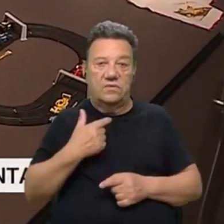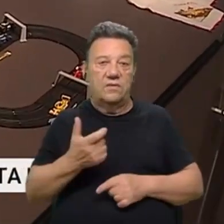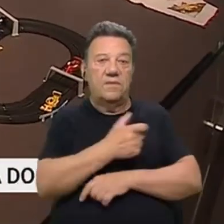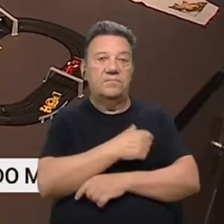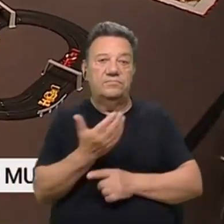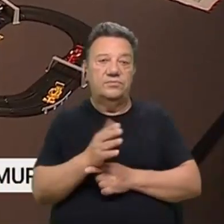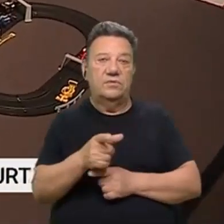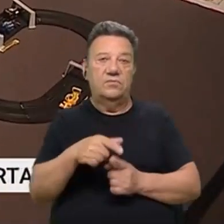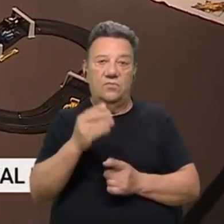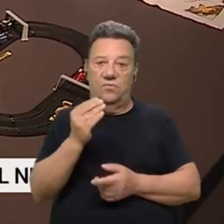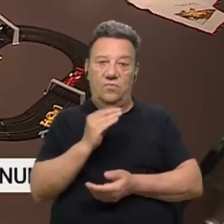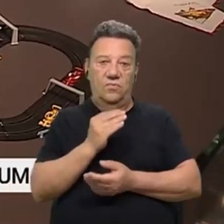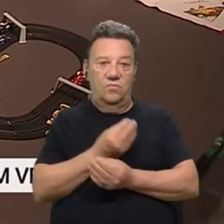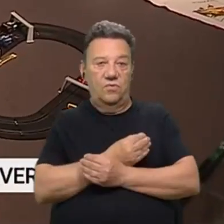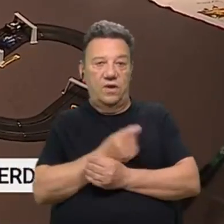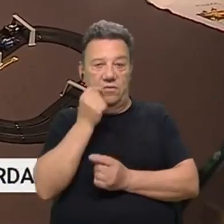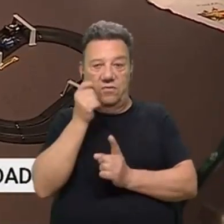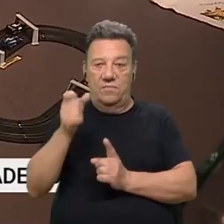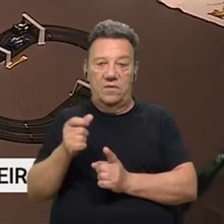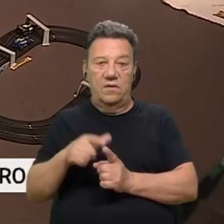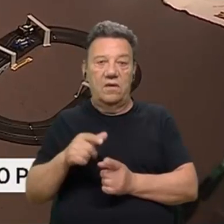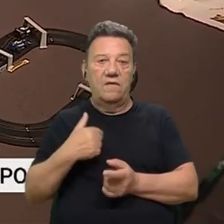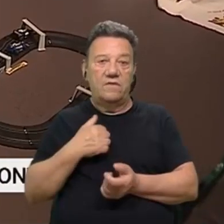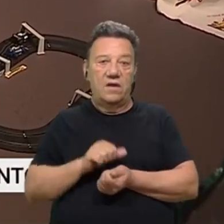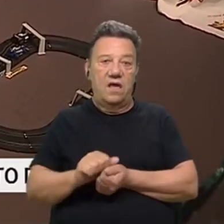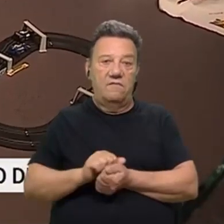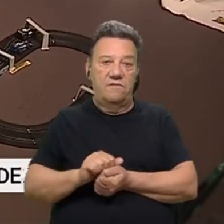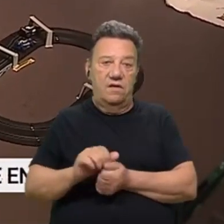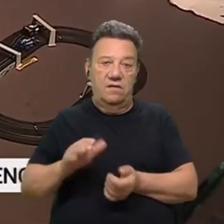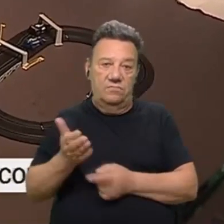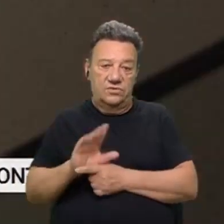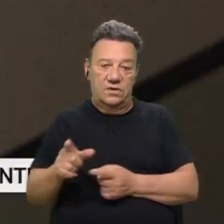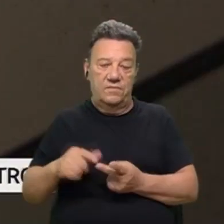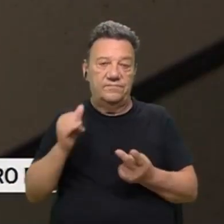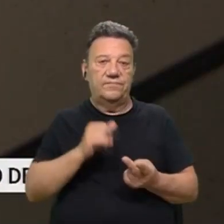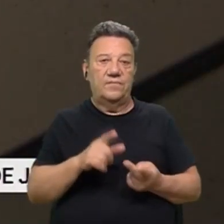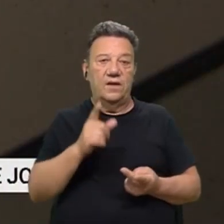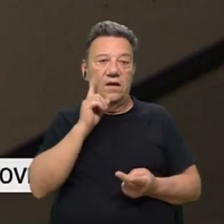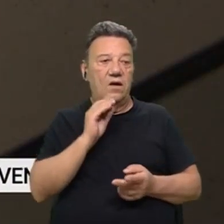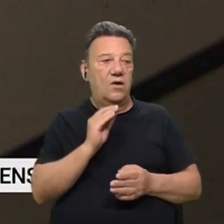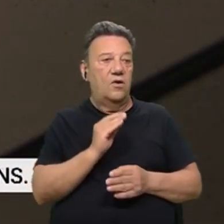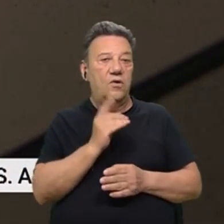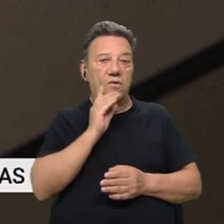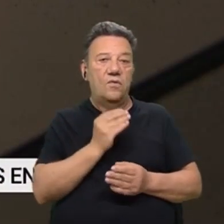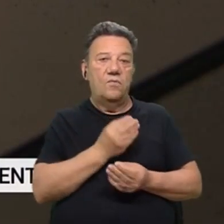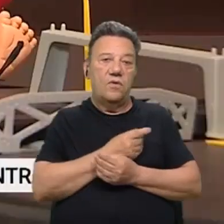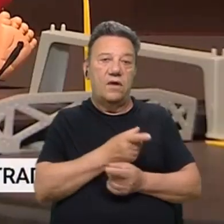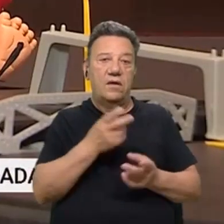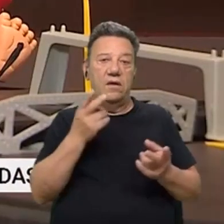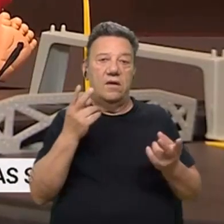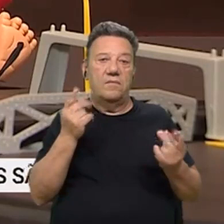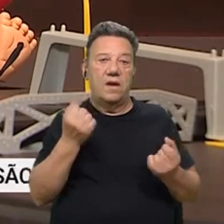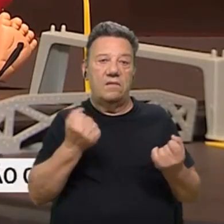por exemplo um um boneco um menino a lavar a roupa por exemplo temos aqui algumas bonecas a brincar com as